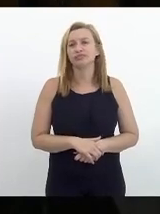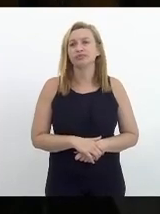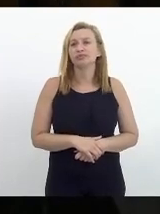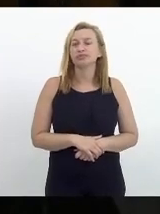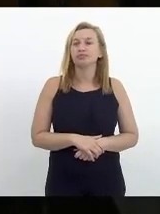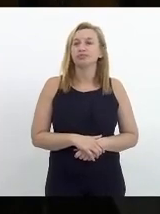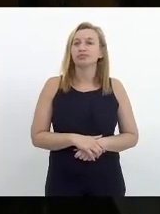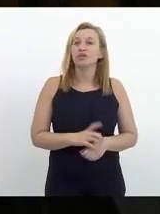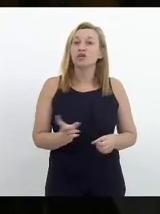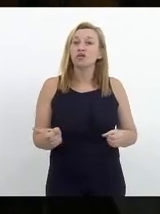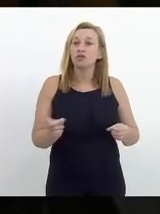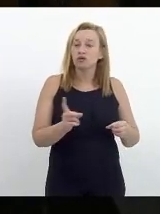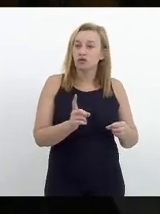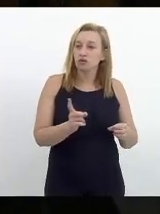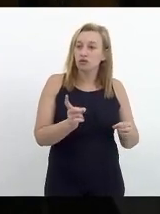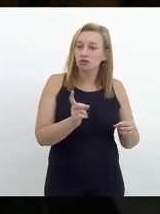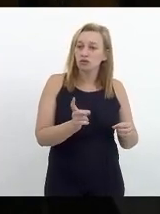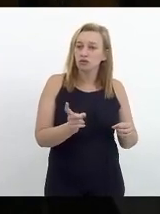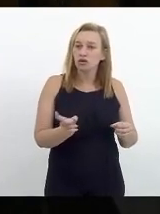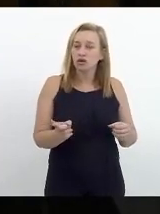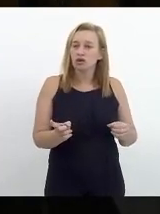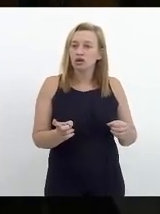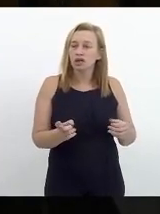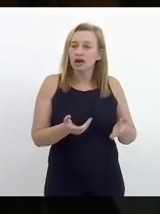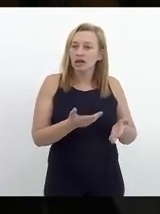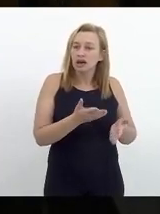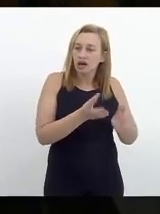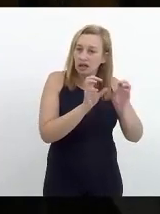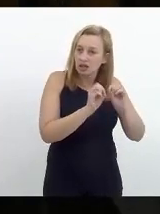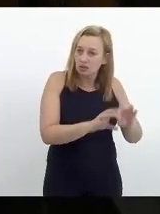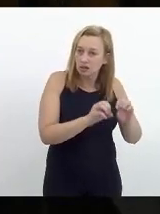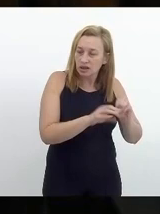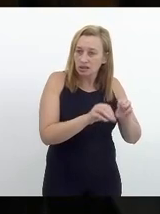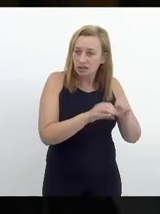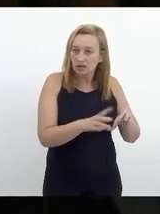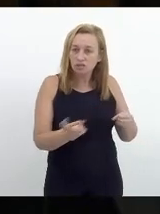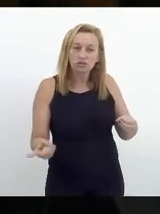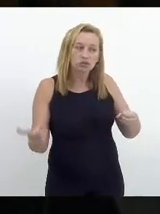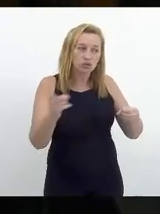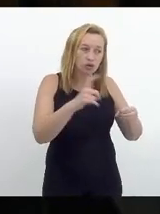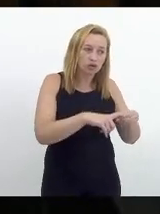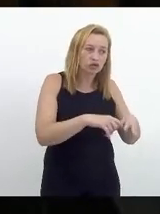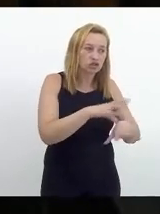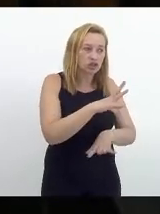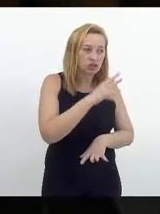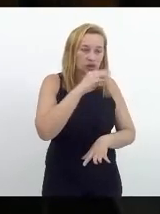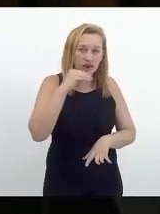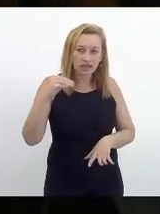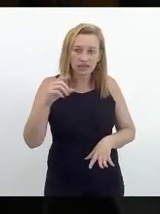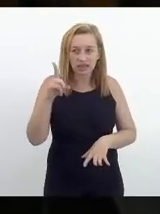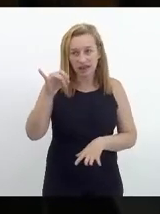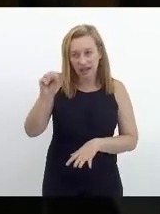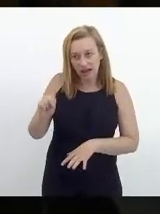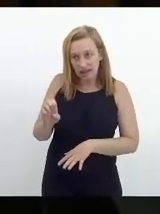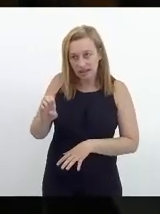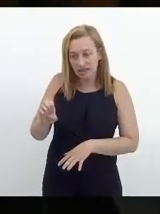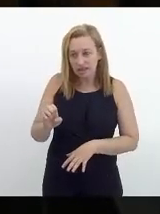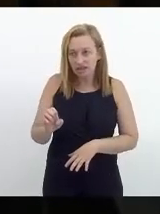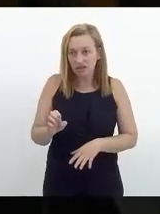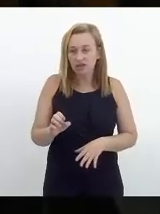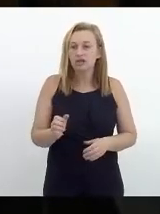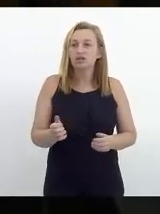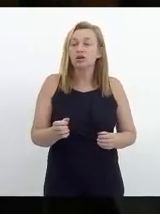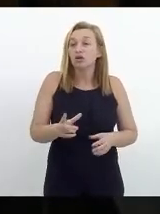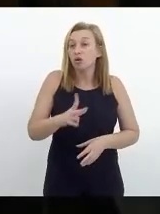ressocialização de adolescentes internos nas unidades do DEGASE, e essa ressocialização, como o